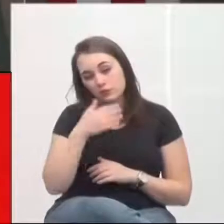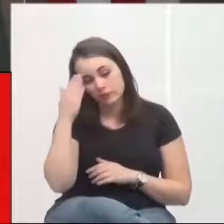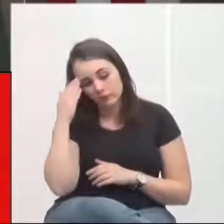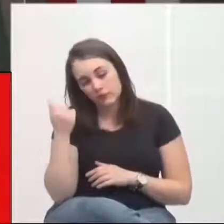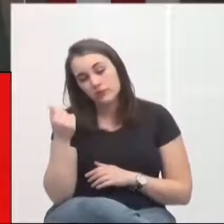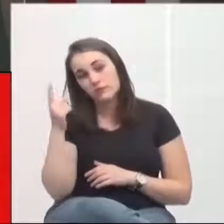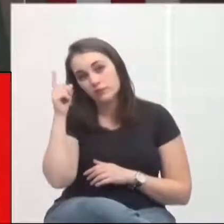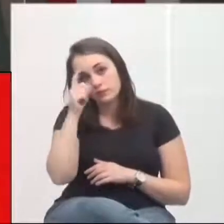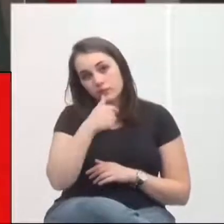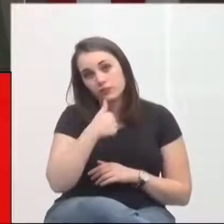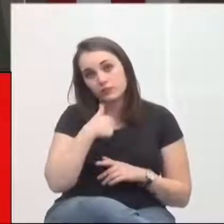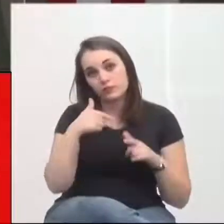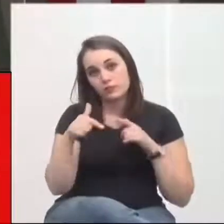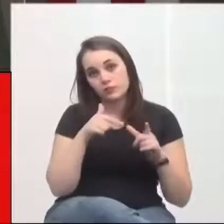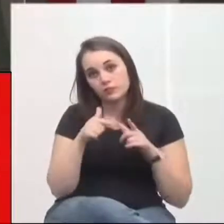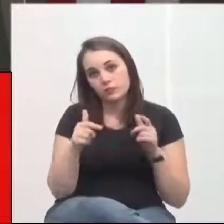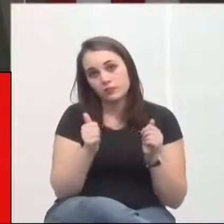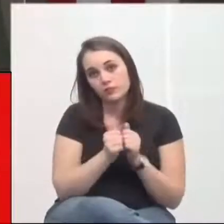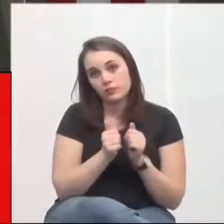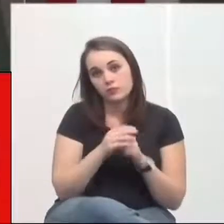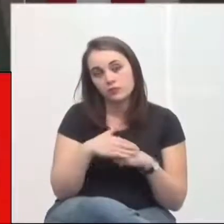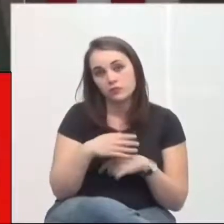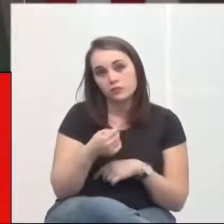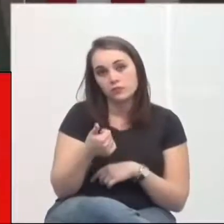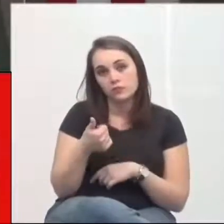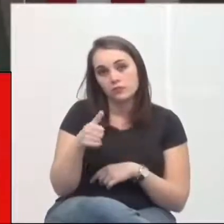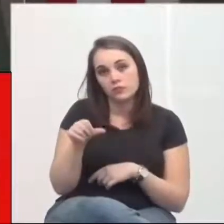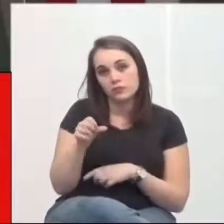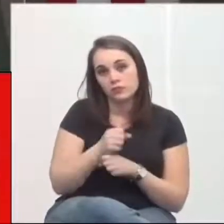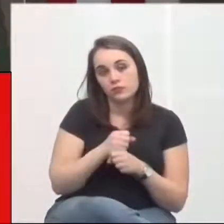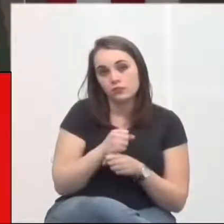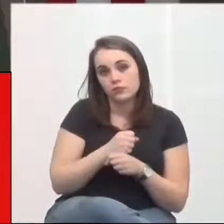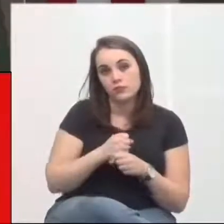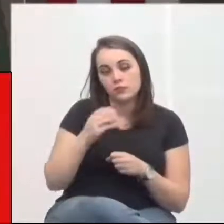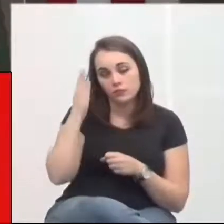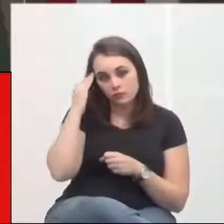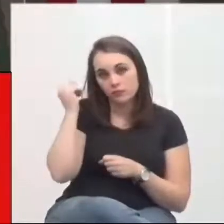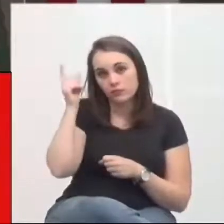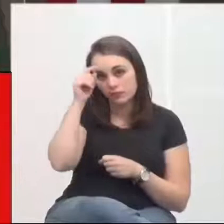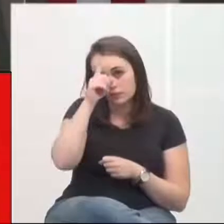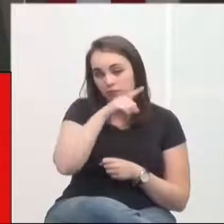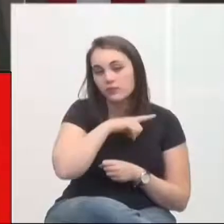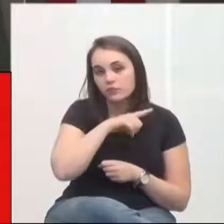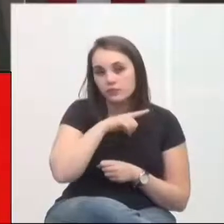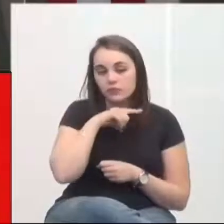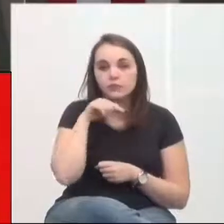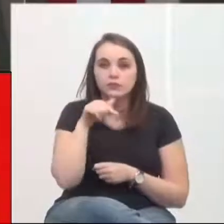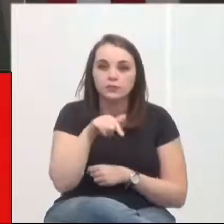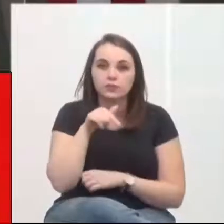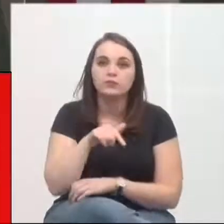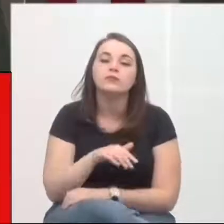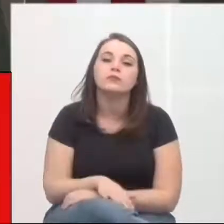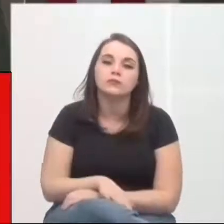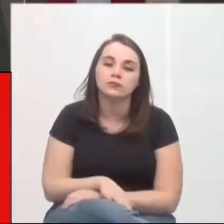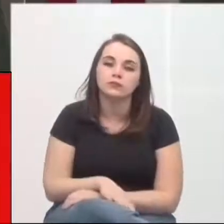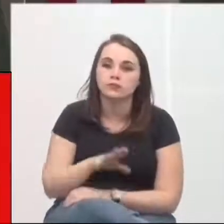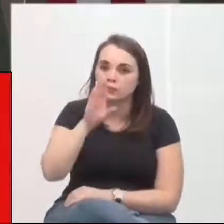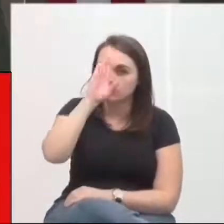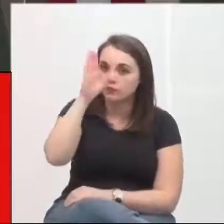eu estou no pátio há quase 9 anos, e a gente sabe da dificuldade que nós estamos passando realmente esse